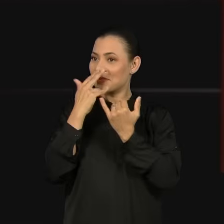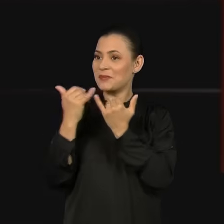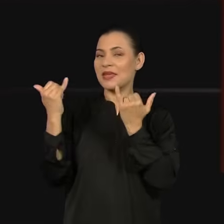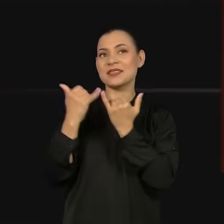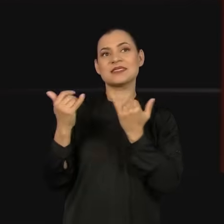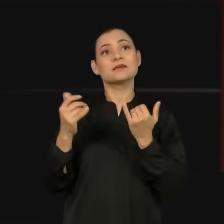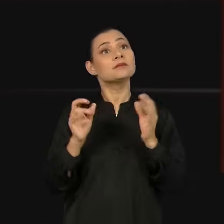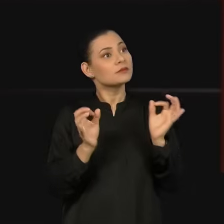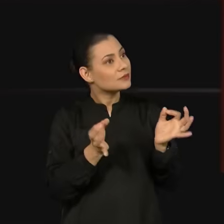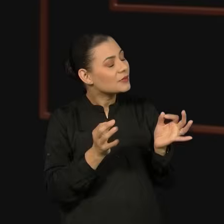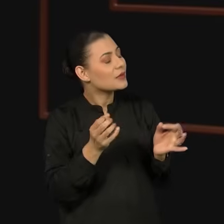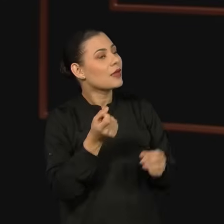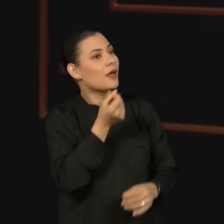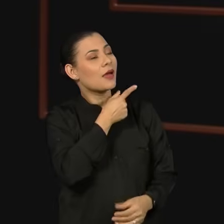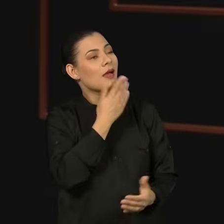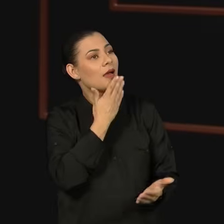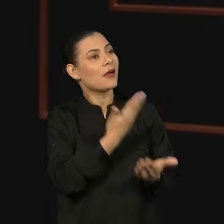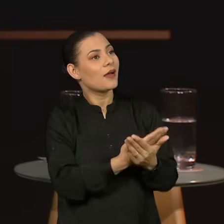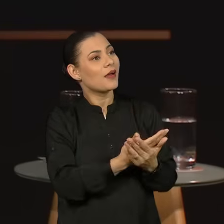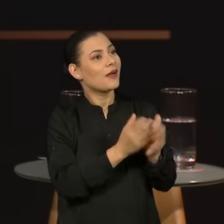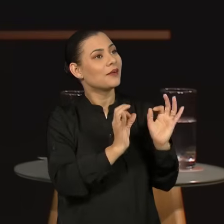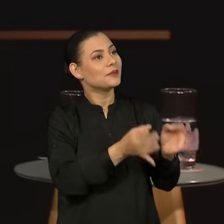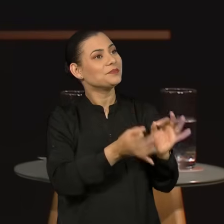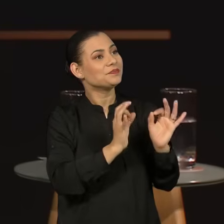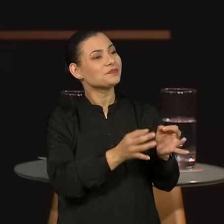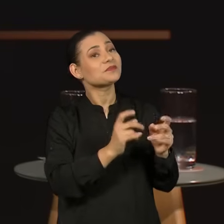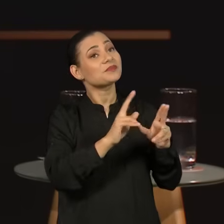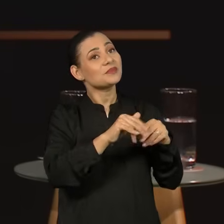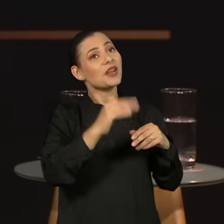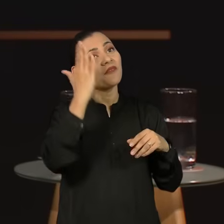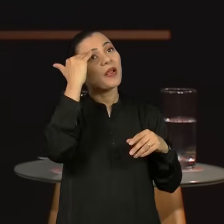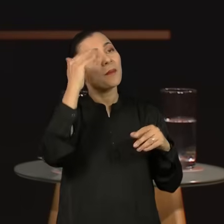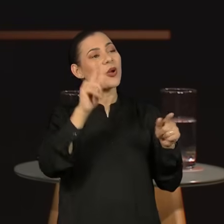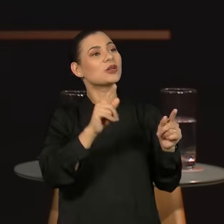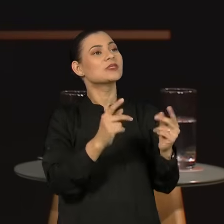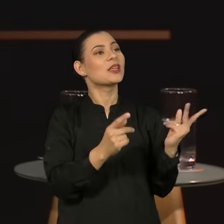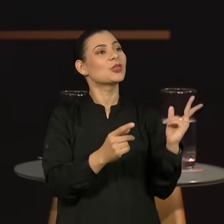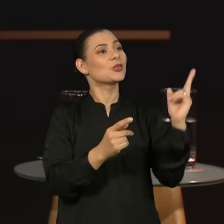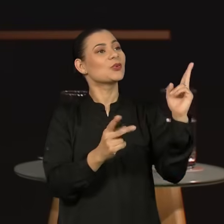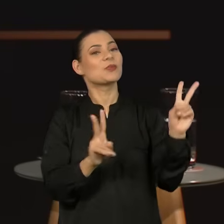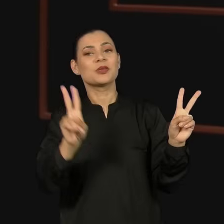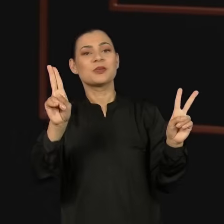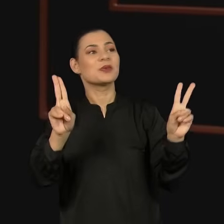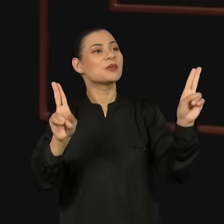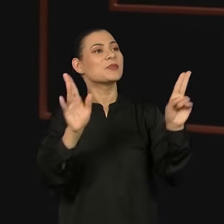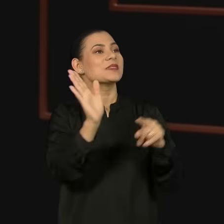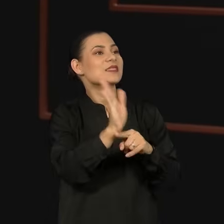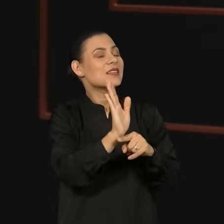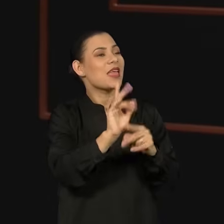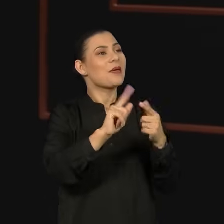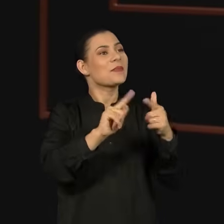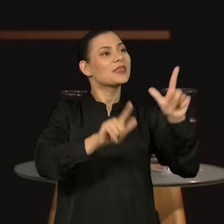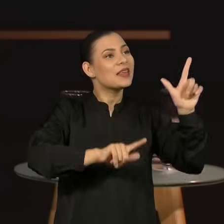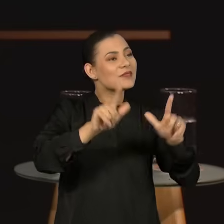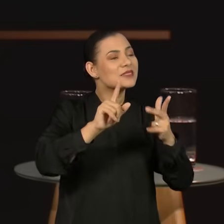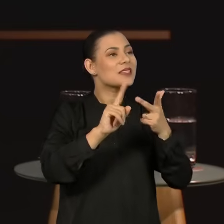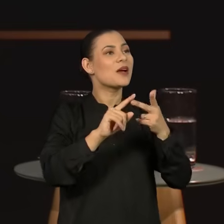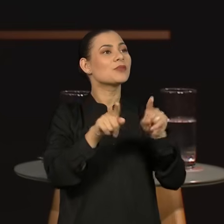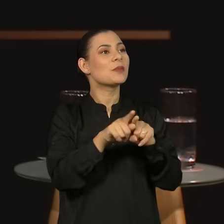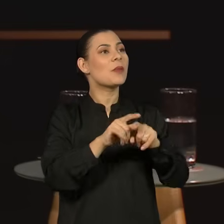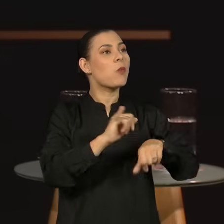é inacreditável mesmo, né? E o Tíbio e Perônio remete às famosas duplas, né, do cinema, da televisão, Gordo e